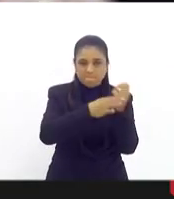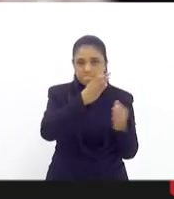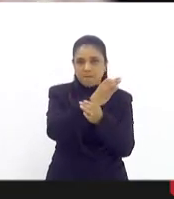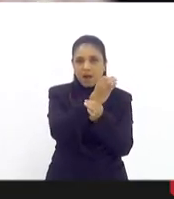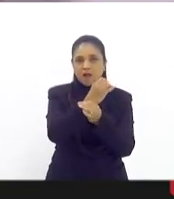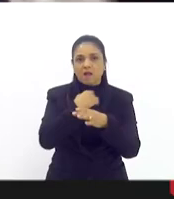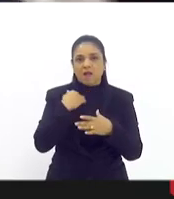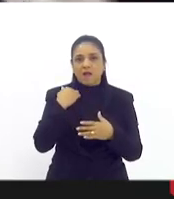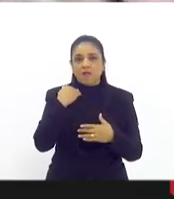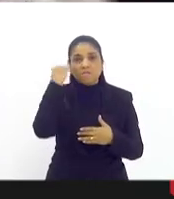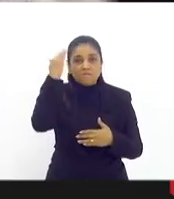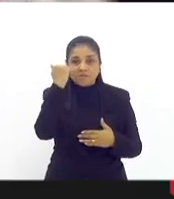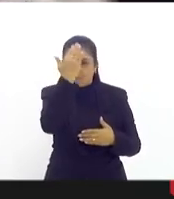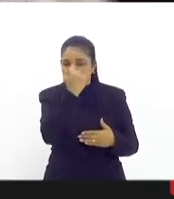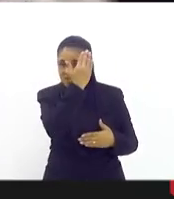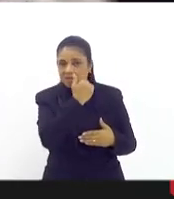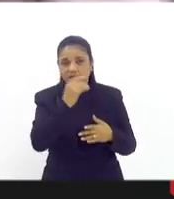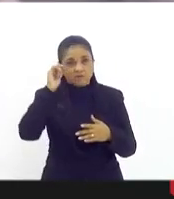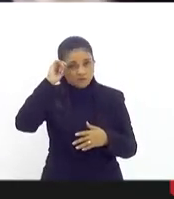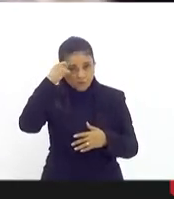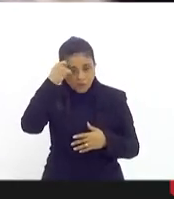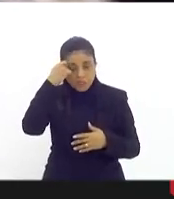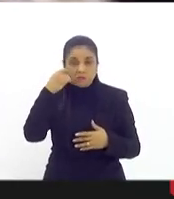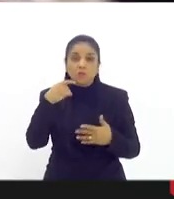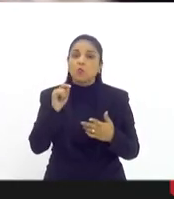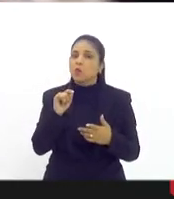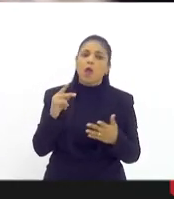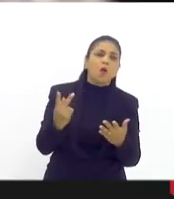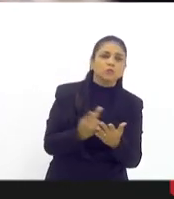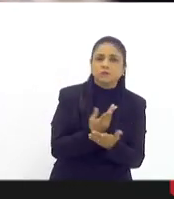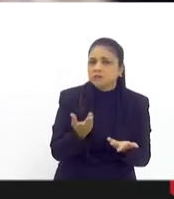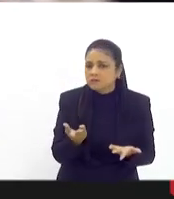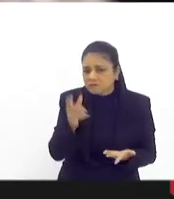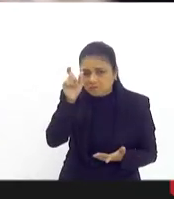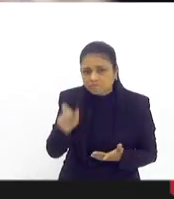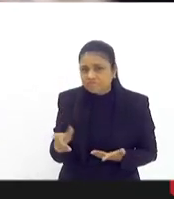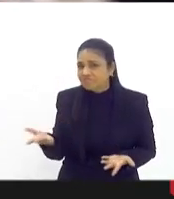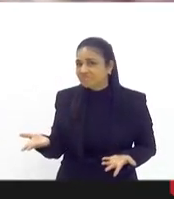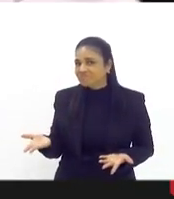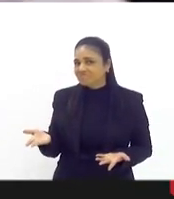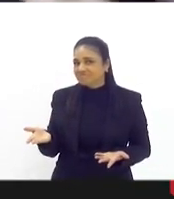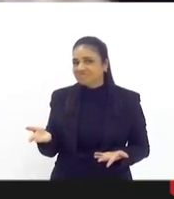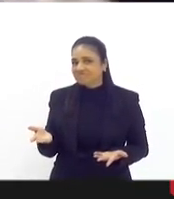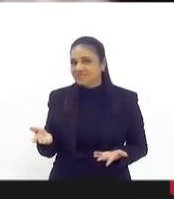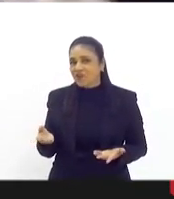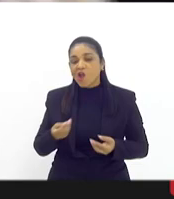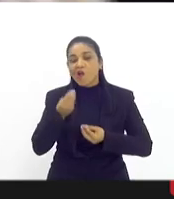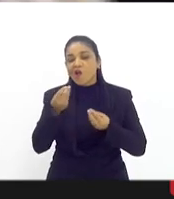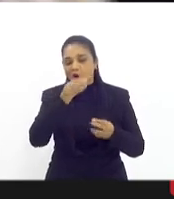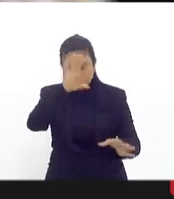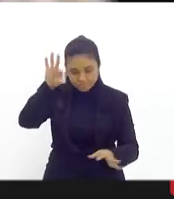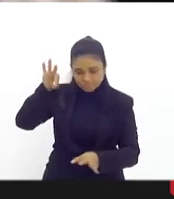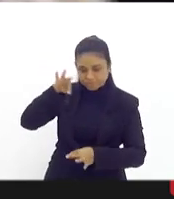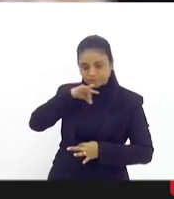de preto e tivesse fingido que era uma pessoa negra, o que teria acontecido com ele? Então como é que ele se passa por uma mulher trans e a transfobia já